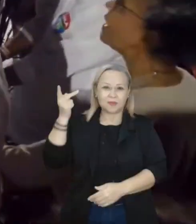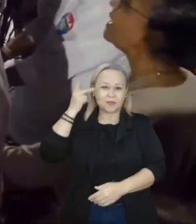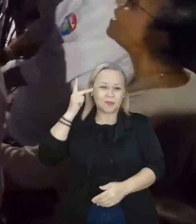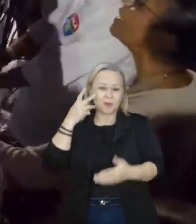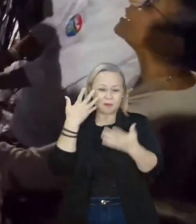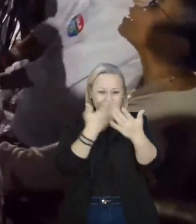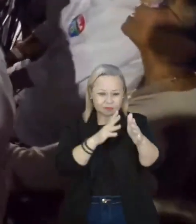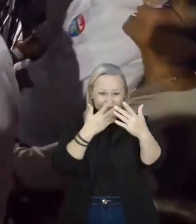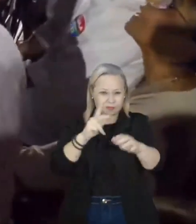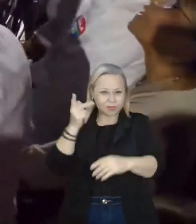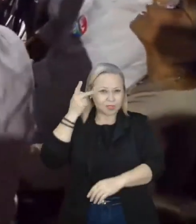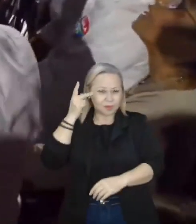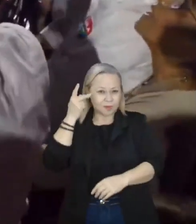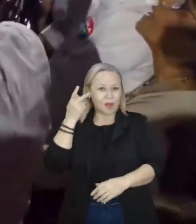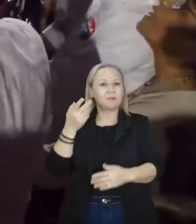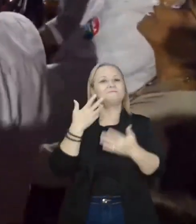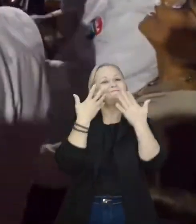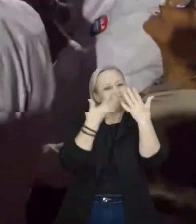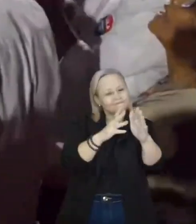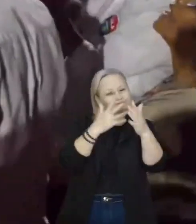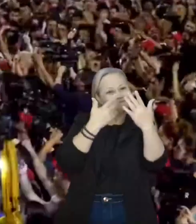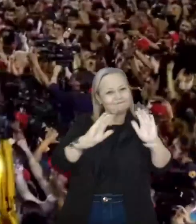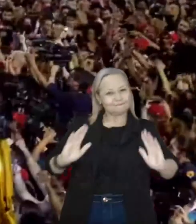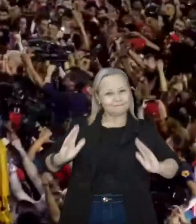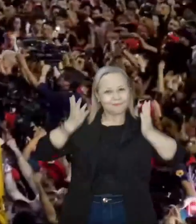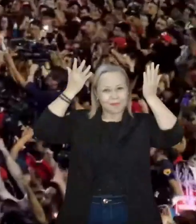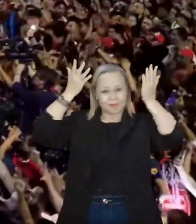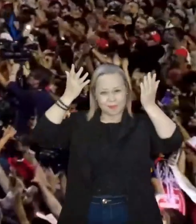Paulo! Viva o povo brasileiro!